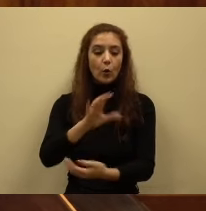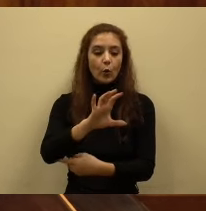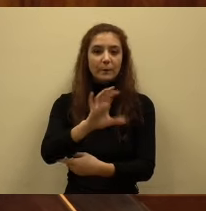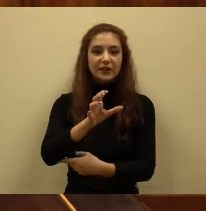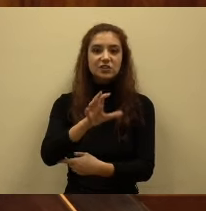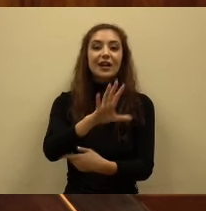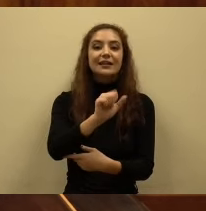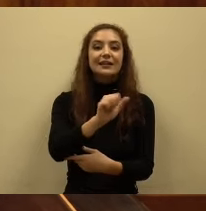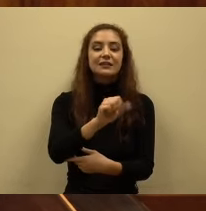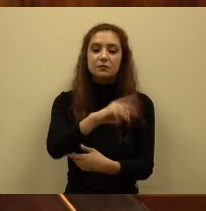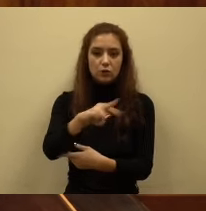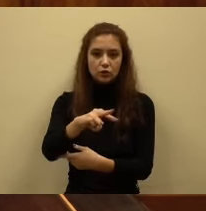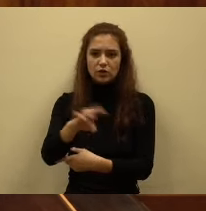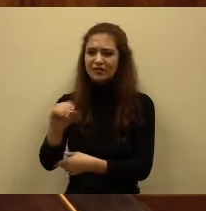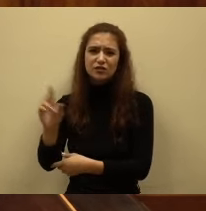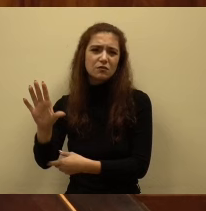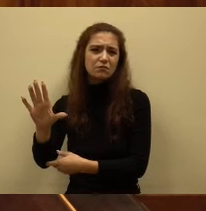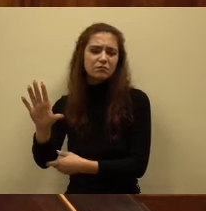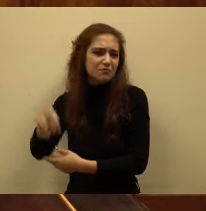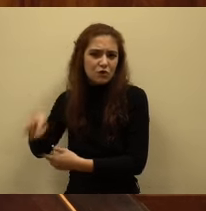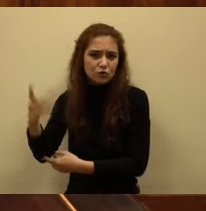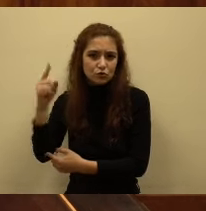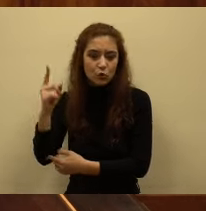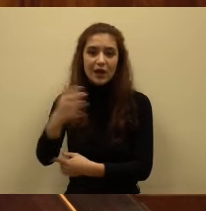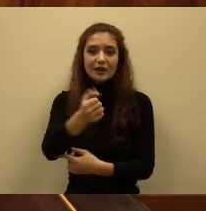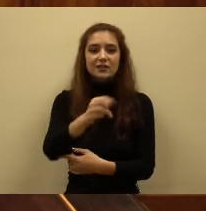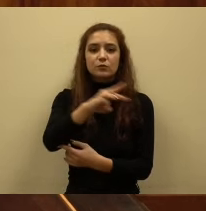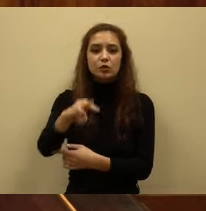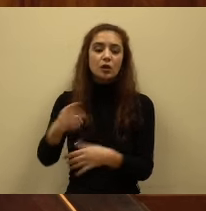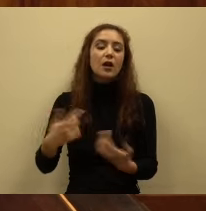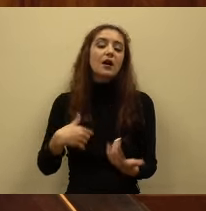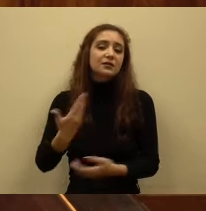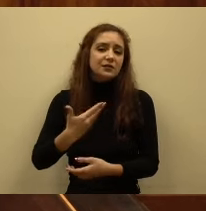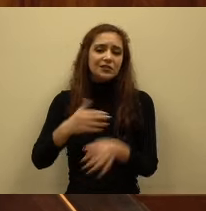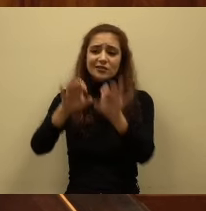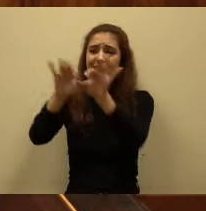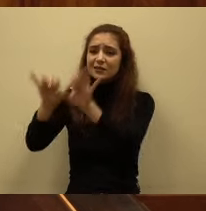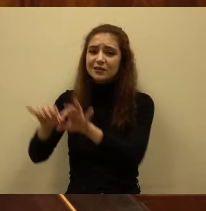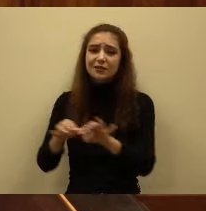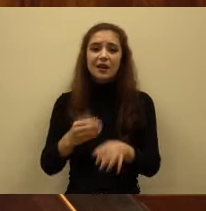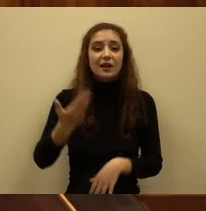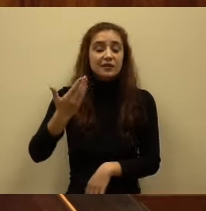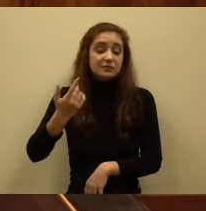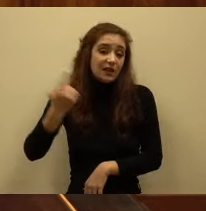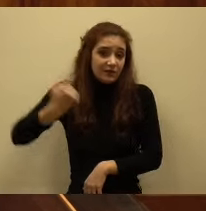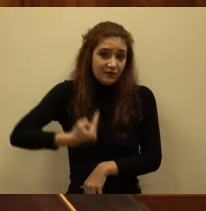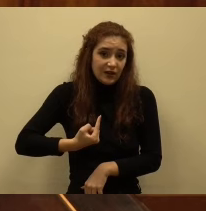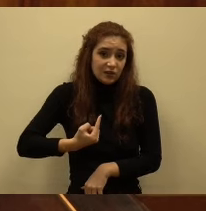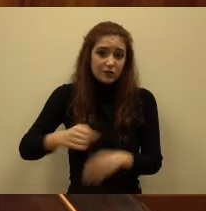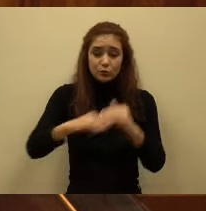10 milhões. 15 milhões com os mesmos direitos, com os mesmos deveres e partilhando entre si a